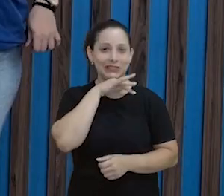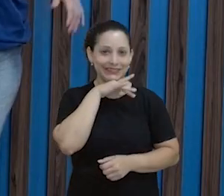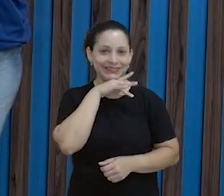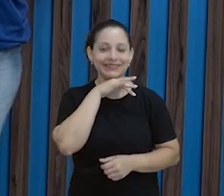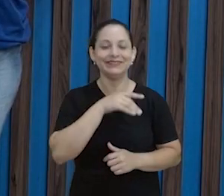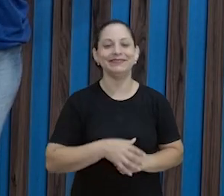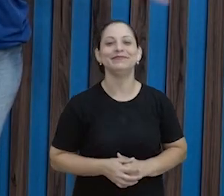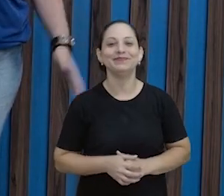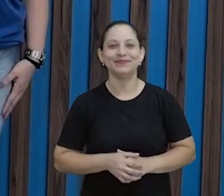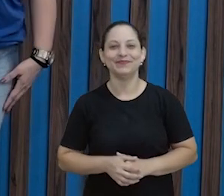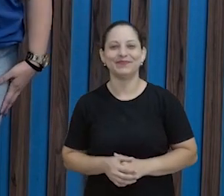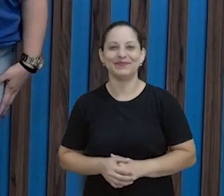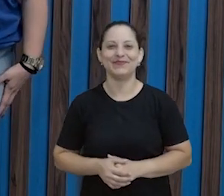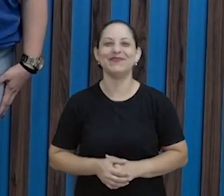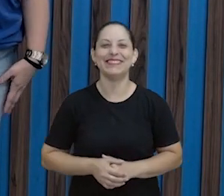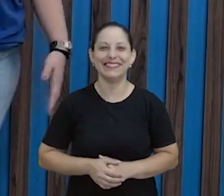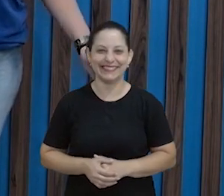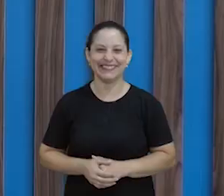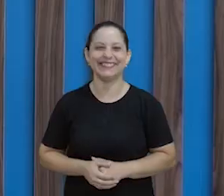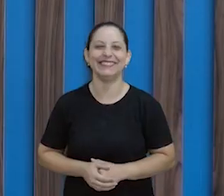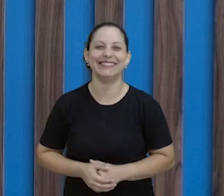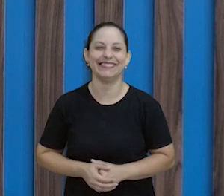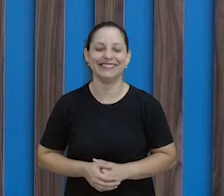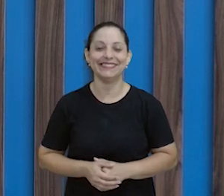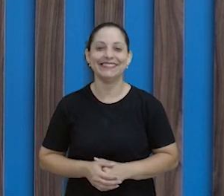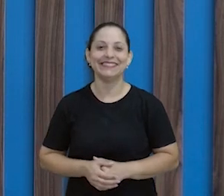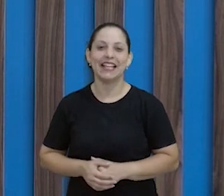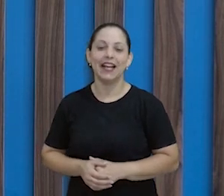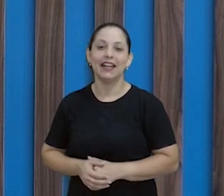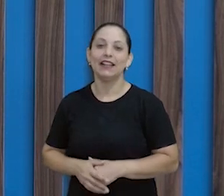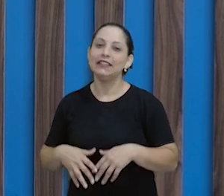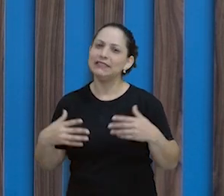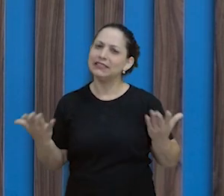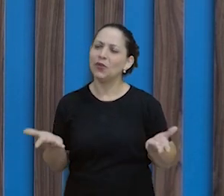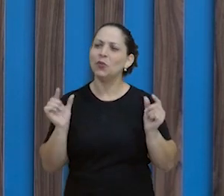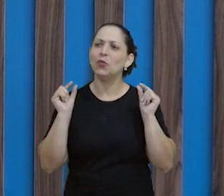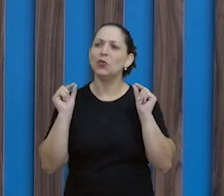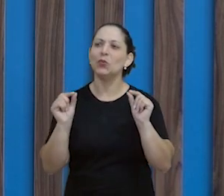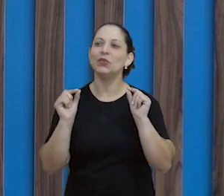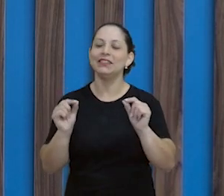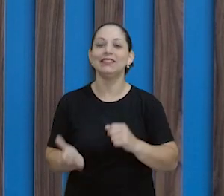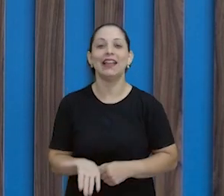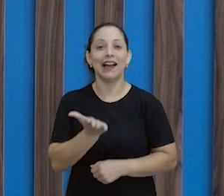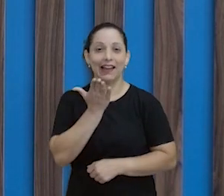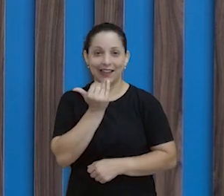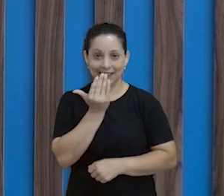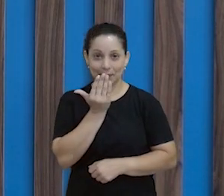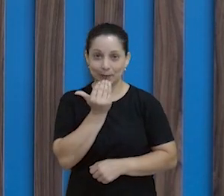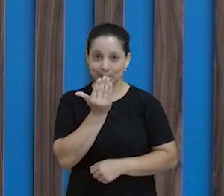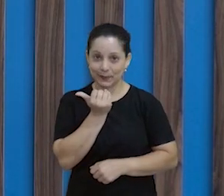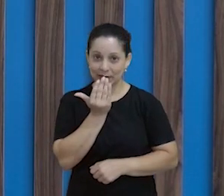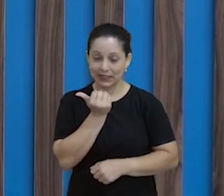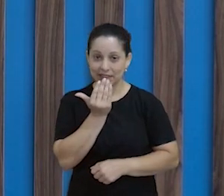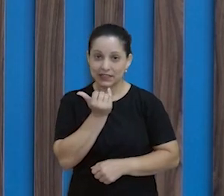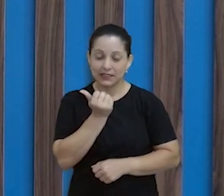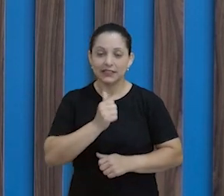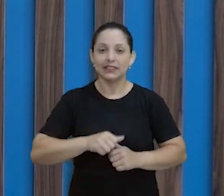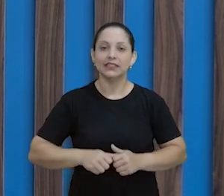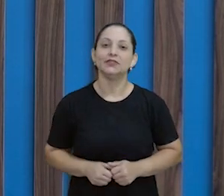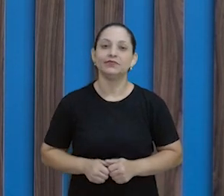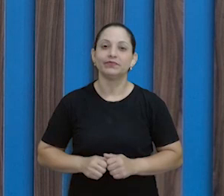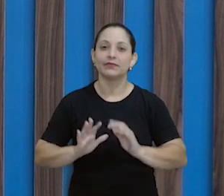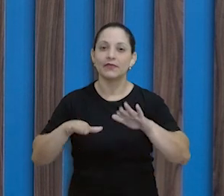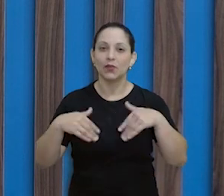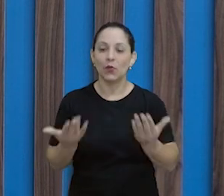Então, A questão aí, gente, igual, né? A questão aí da alimentação, né? E que dentro, porque assim,